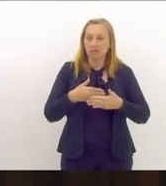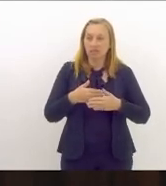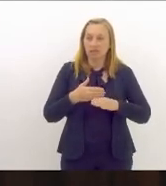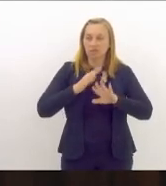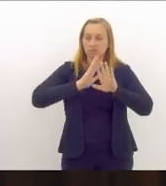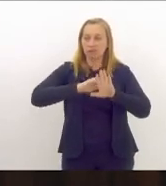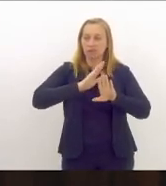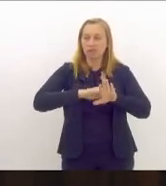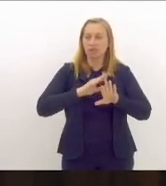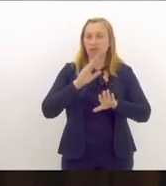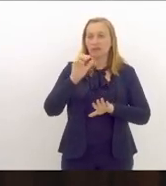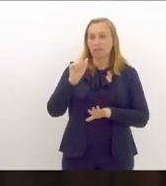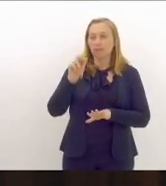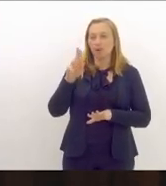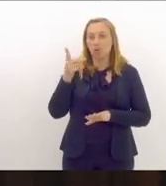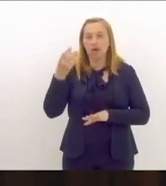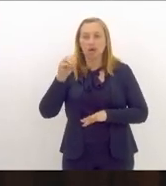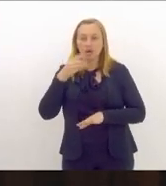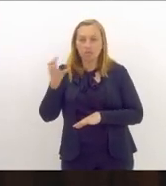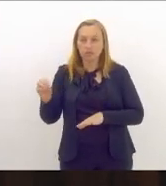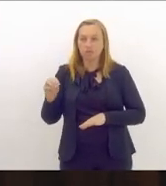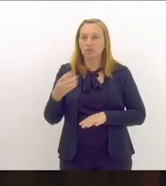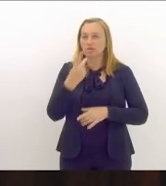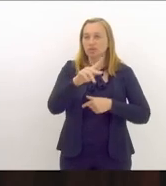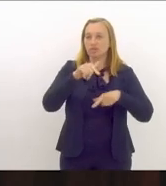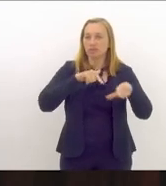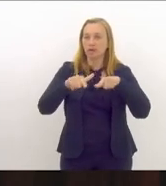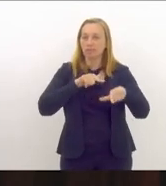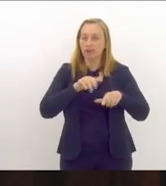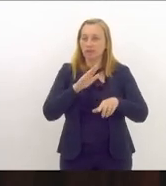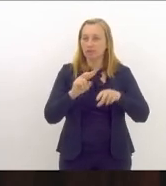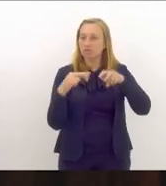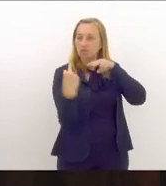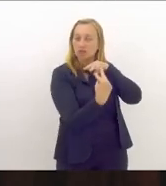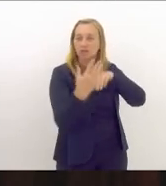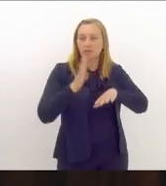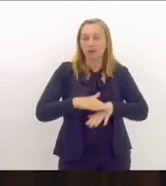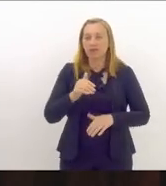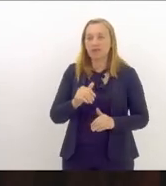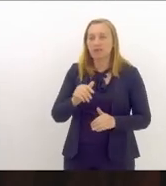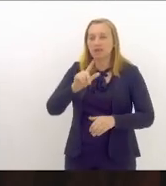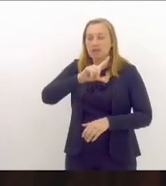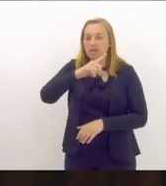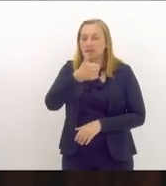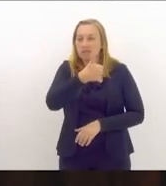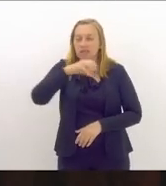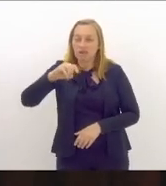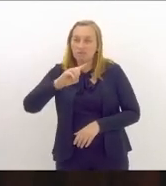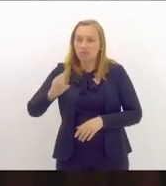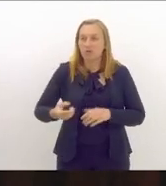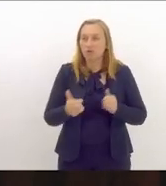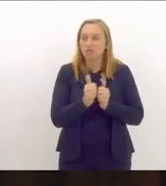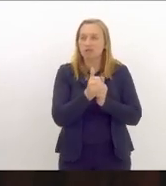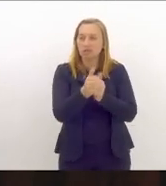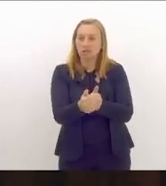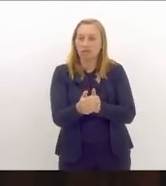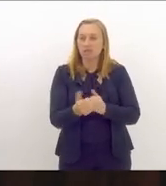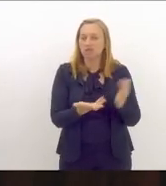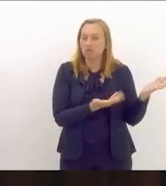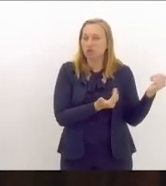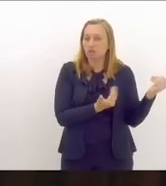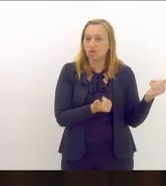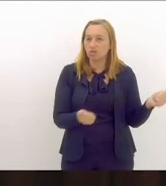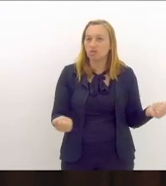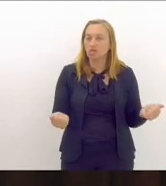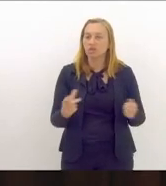dos balcões, a sua atuação digital. Com mais de 100 mil seguidores, você é desses jovens que tem lado